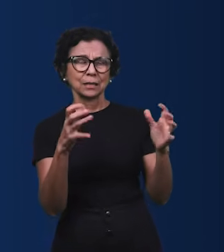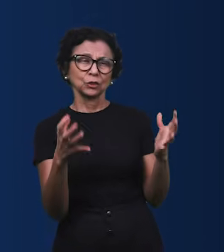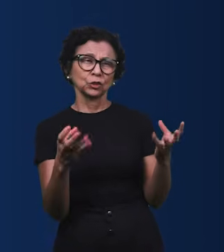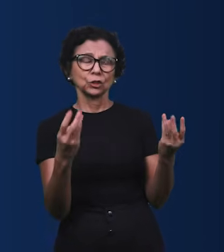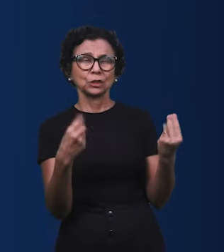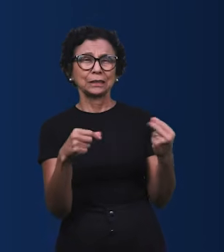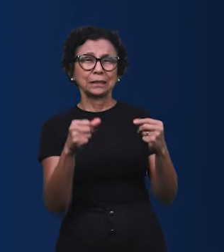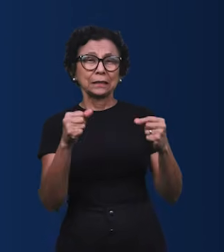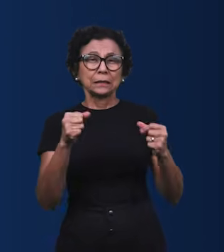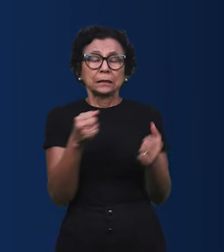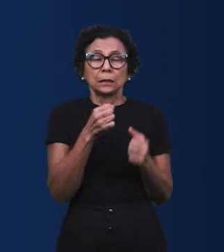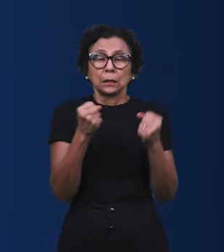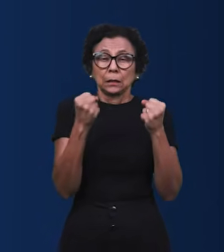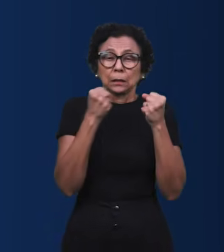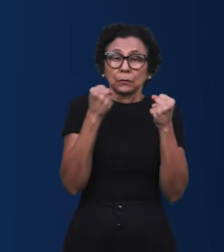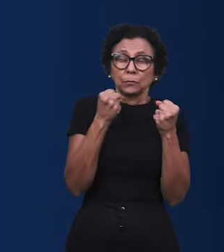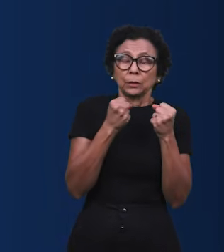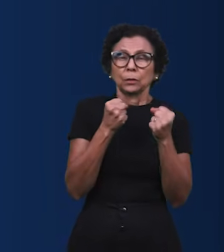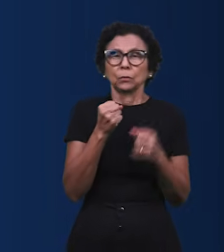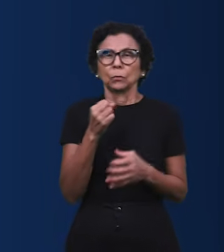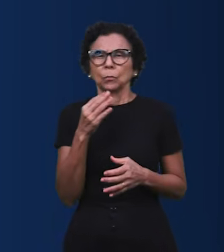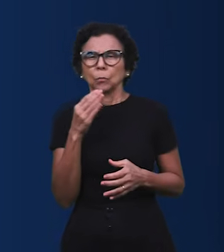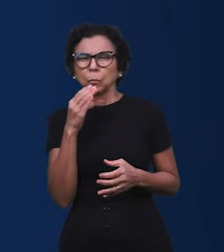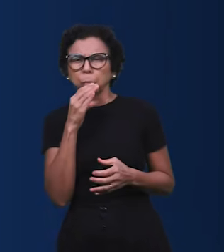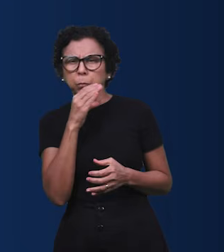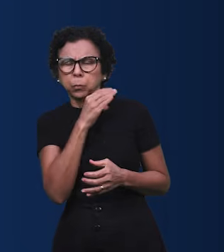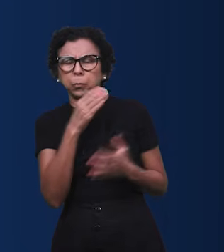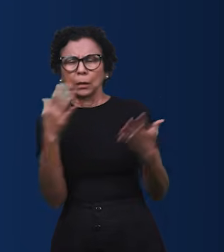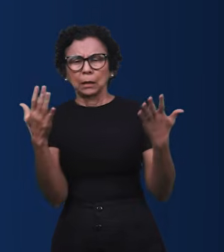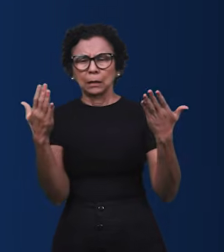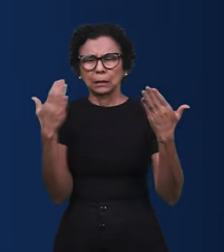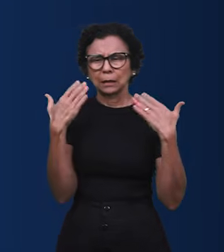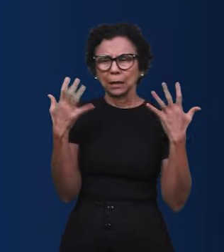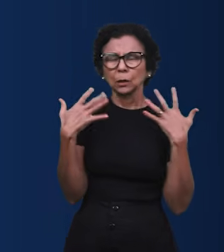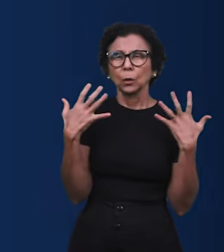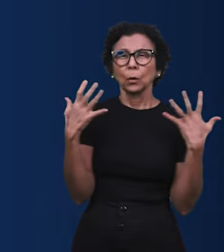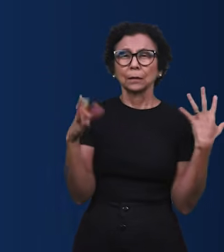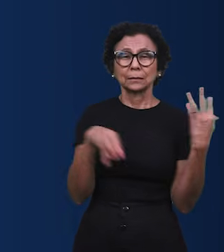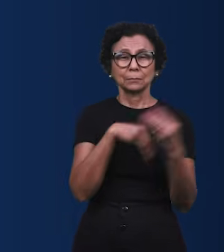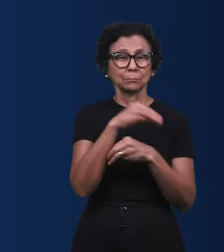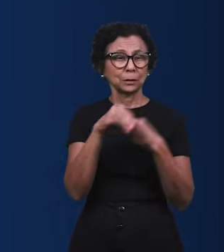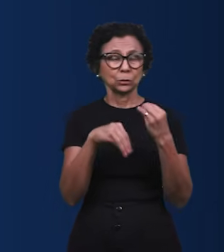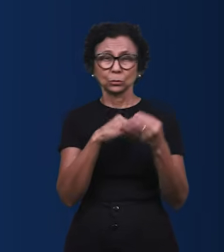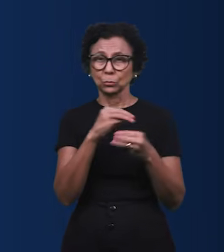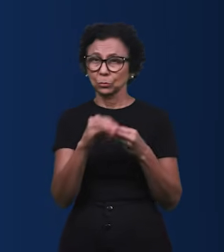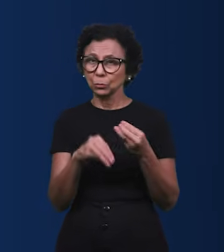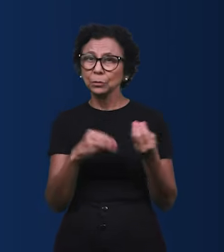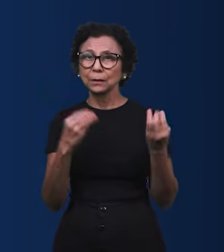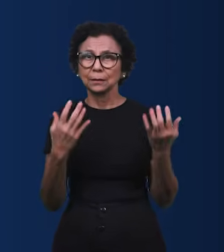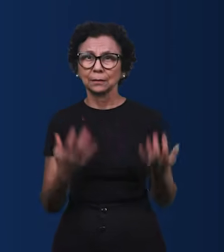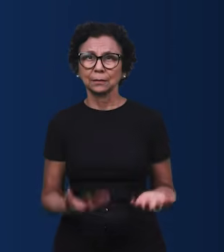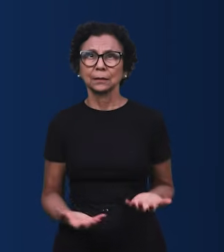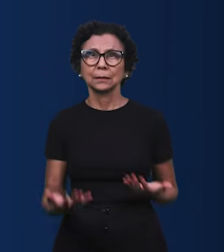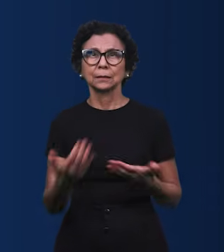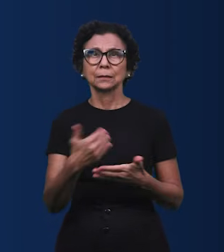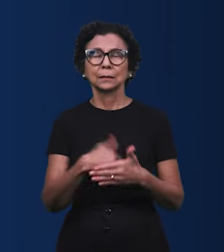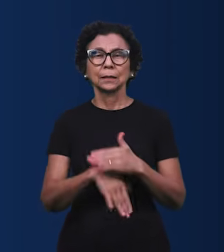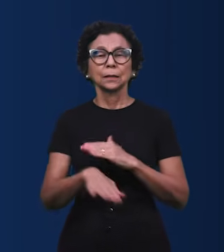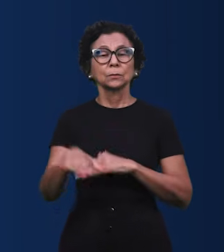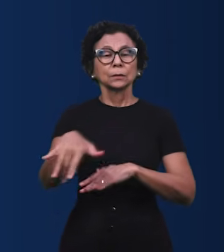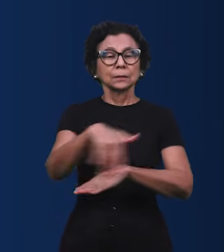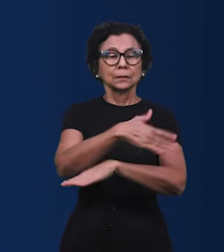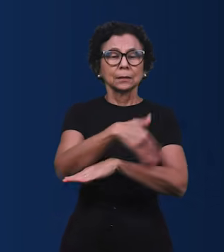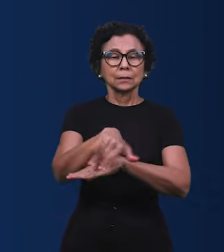pressões que empurram, né, todo esse material, todo esse calor excedente ali dentro dos